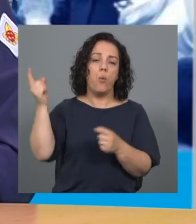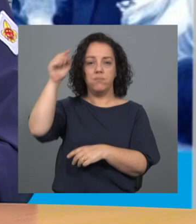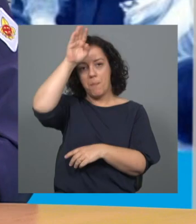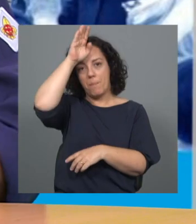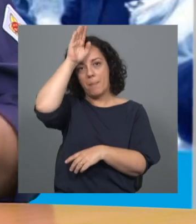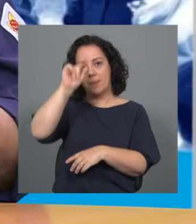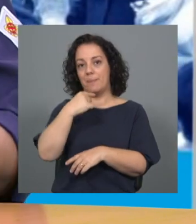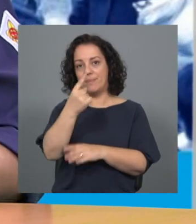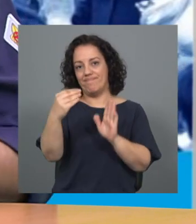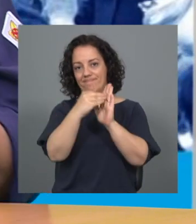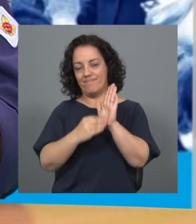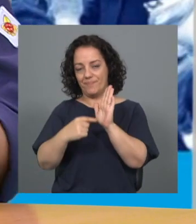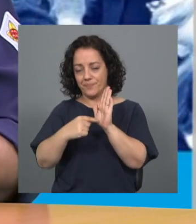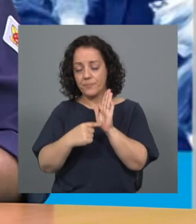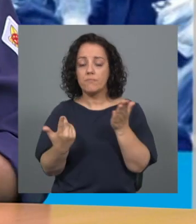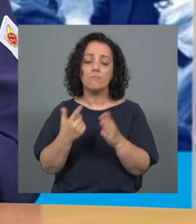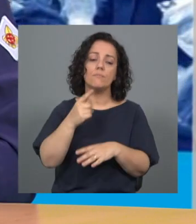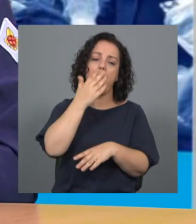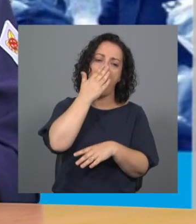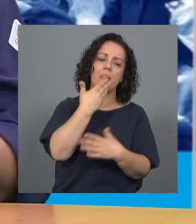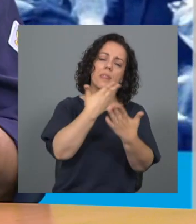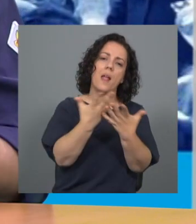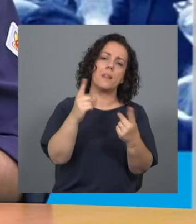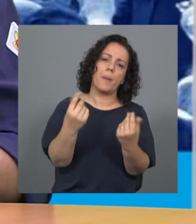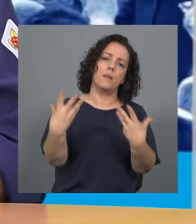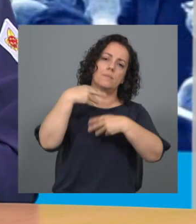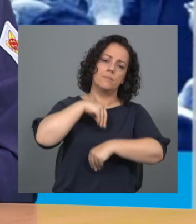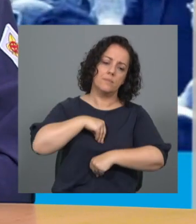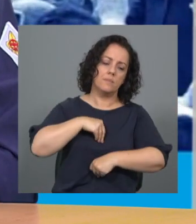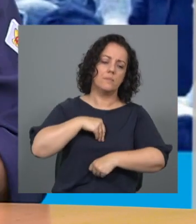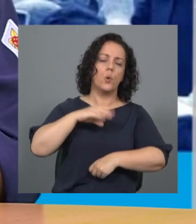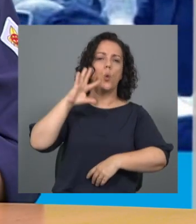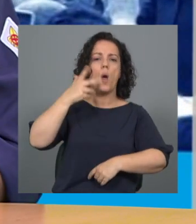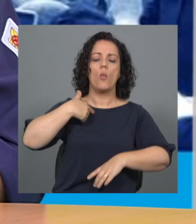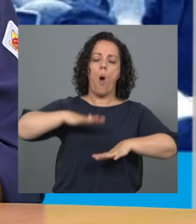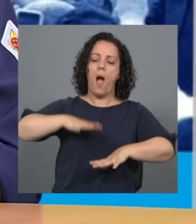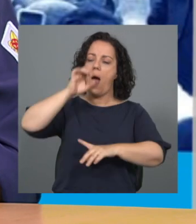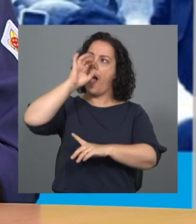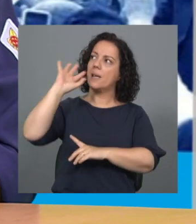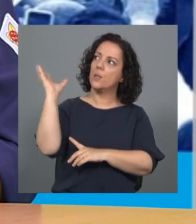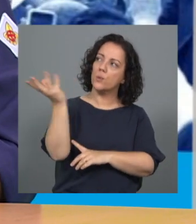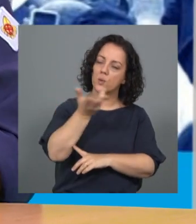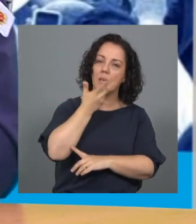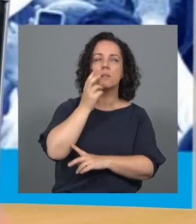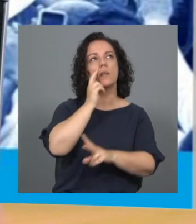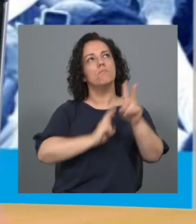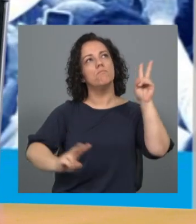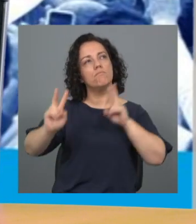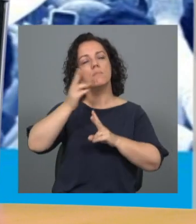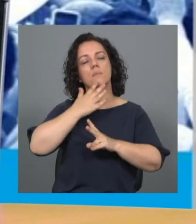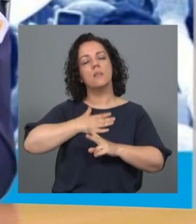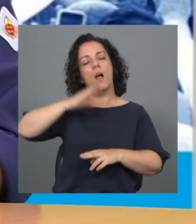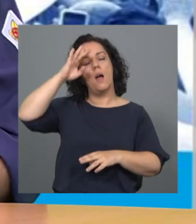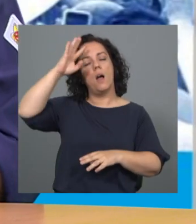deixa na Laudato Si, essas orações passarem a fazer parte dos momentos em que estamos na natureza e na forma como contemplamos a natureza, e essas